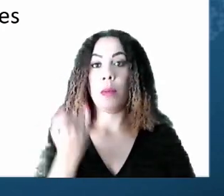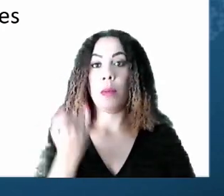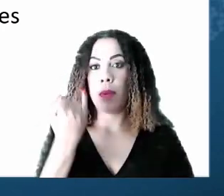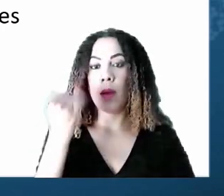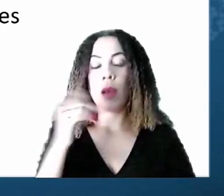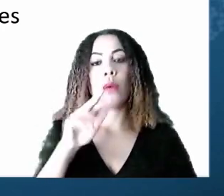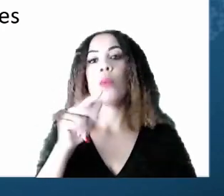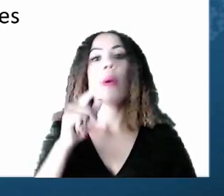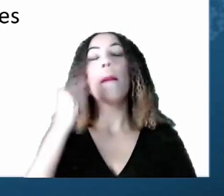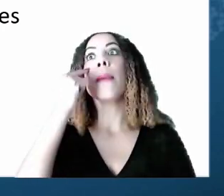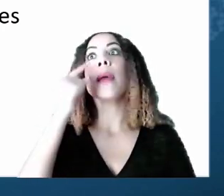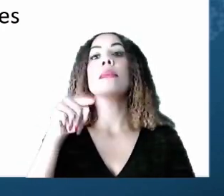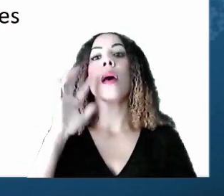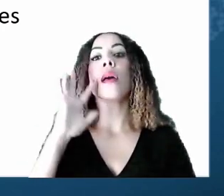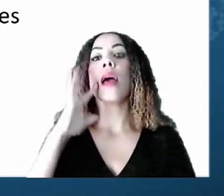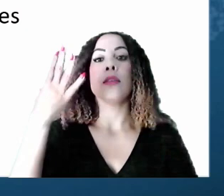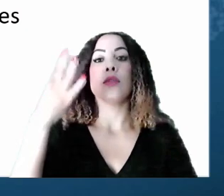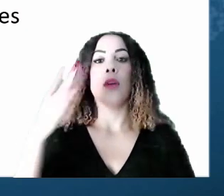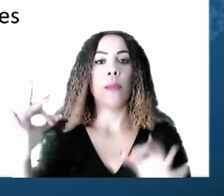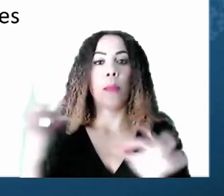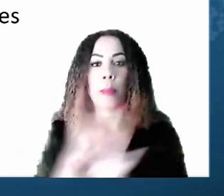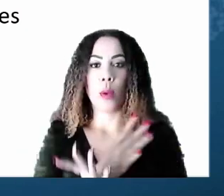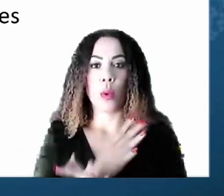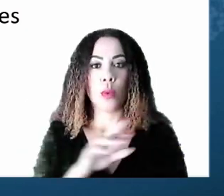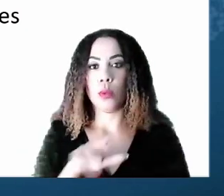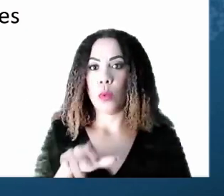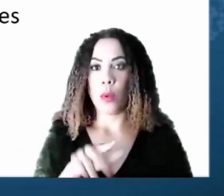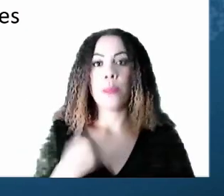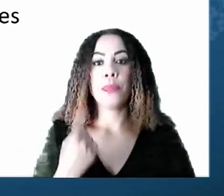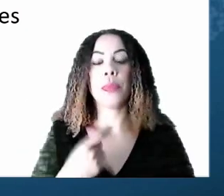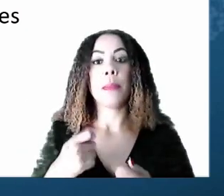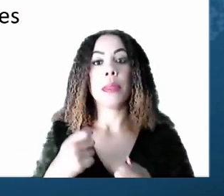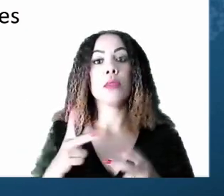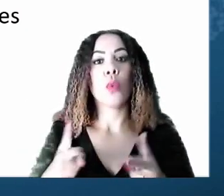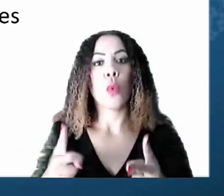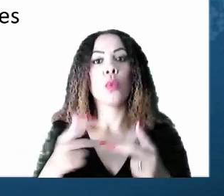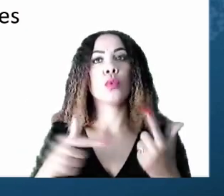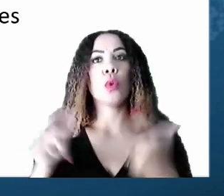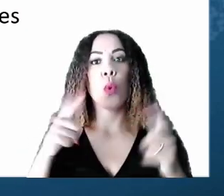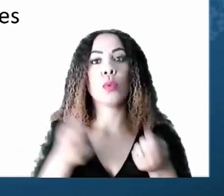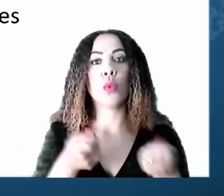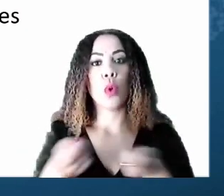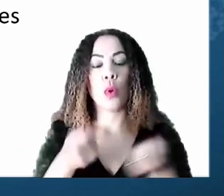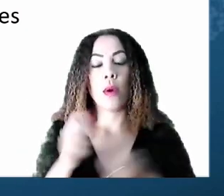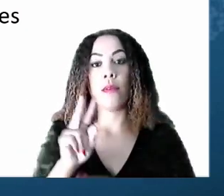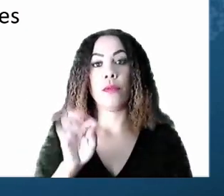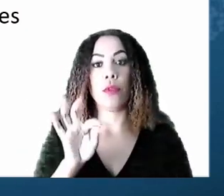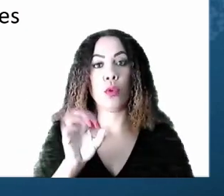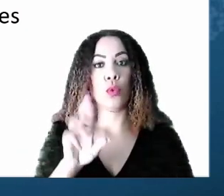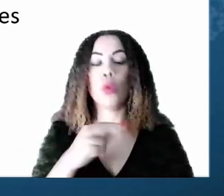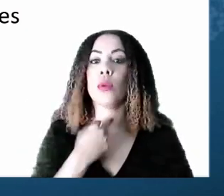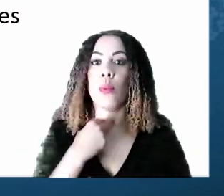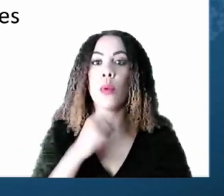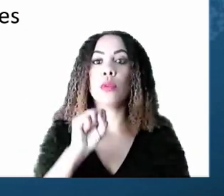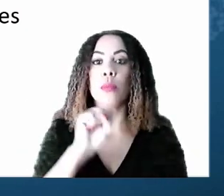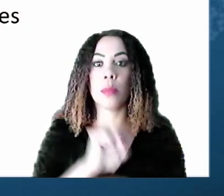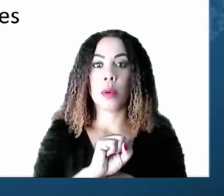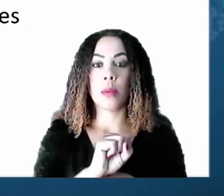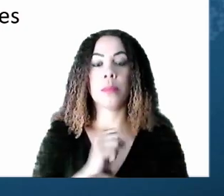solução final, ou seja, temos que continuar com as outras medidas de controle de vetor, não podemos parar.